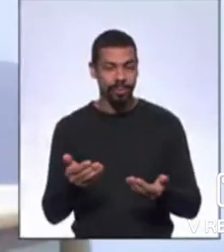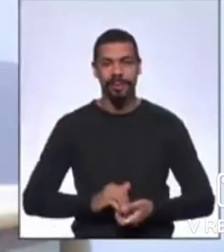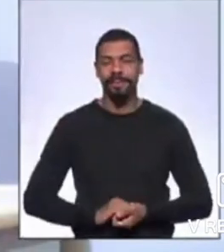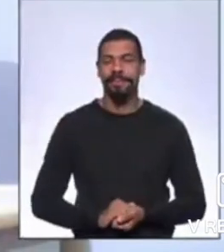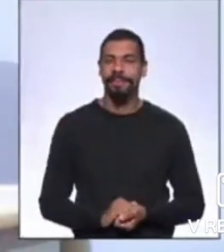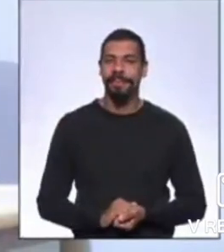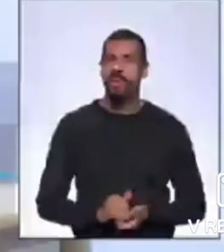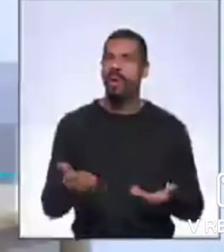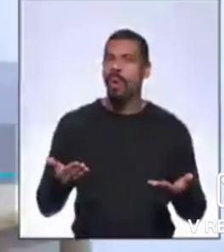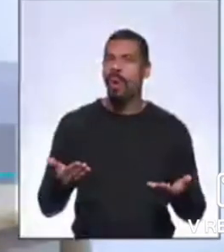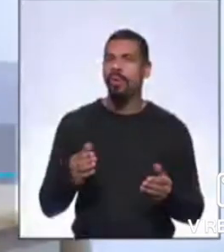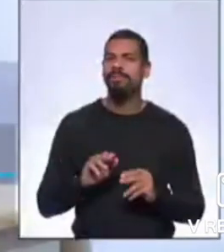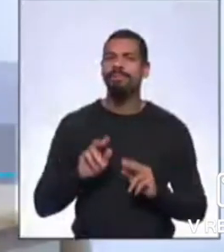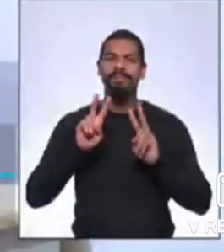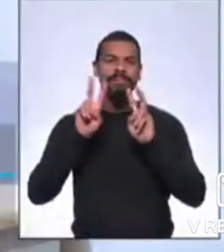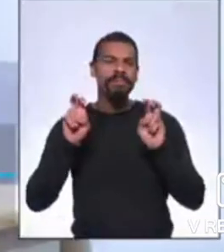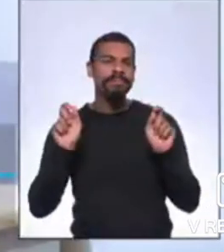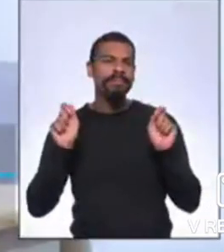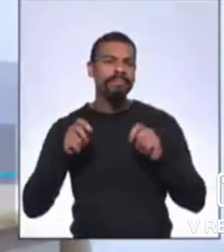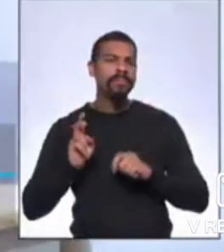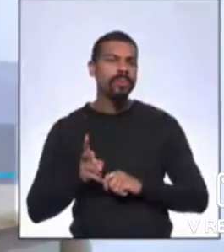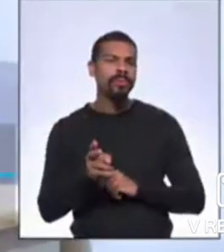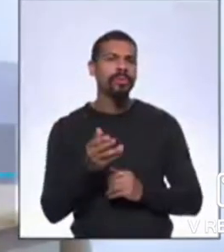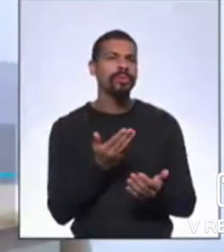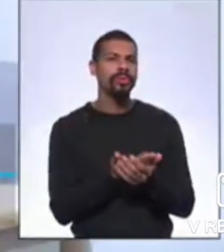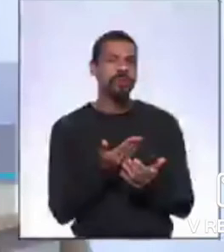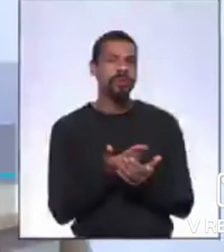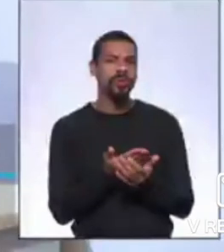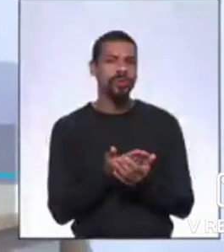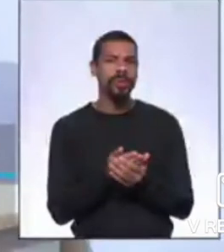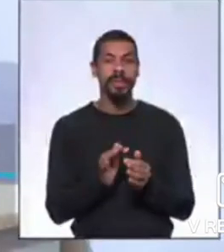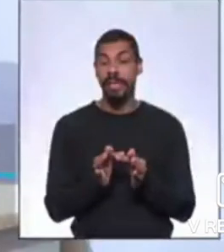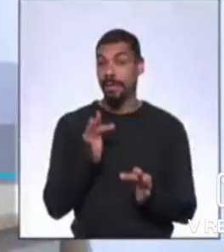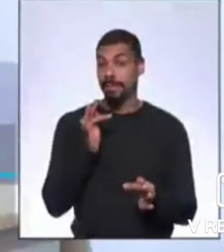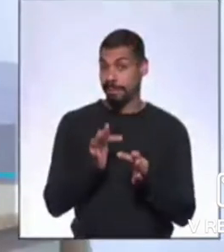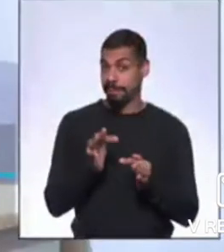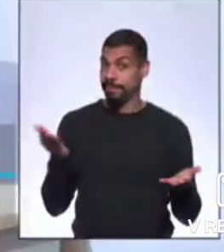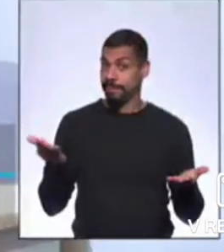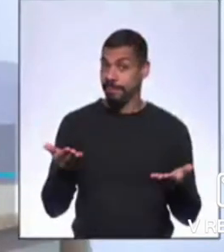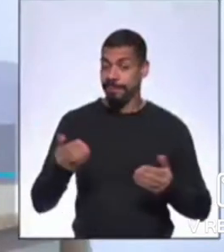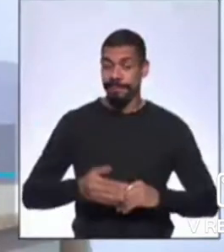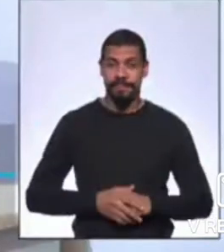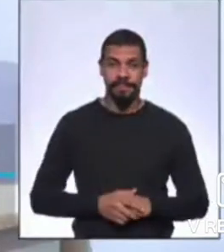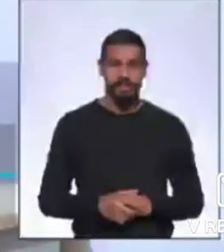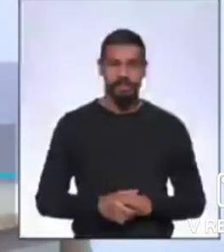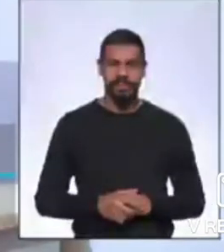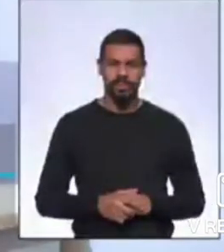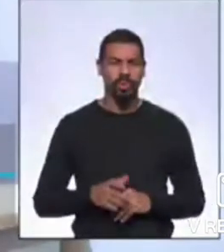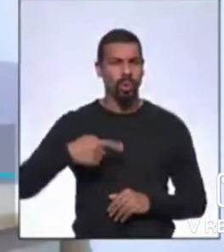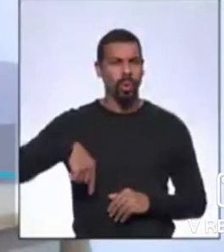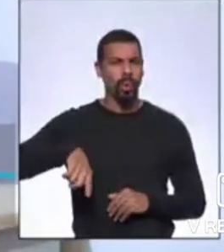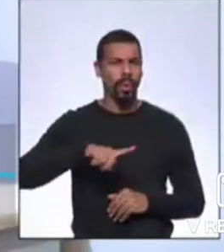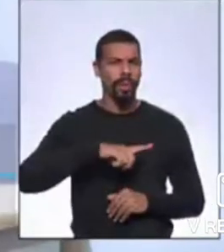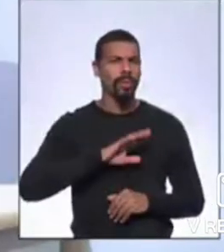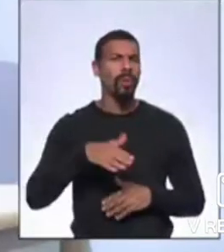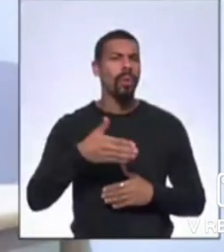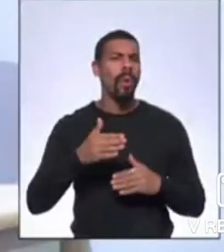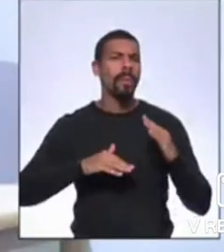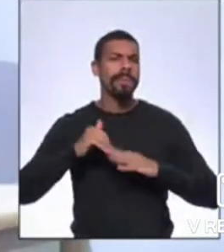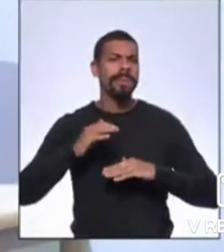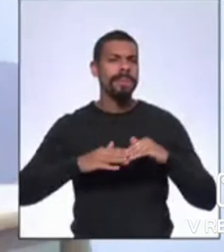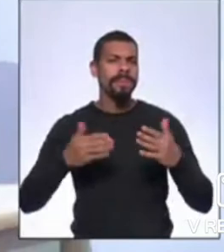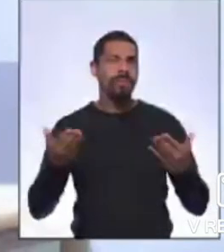Nada. Pessoal, então vamos lá. Hoje nós vamos trabalhar a continuidade de nossas propriedades físicas da matéria, né? Então, para isso, nós vamos ver qual a